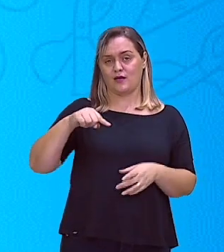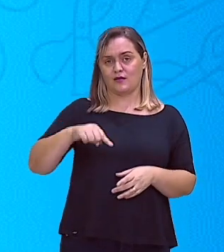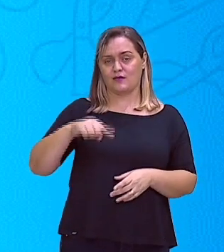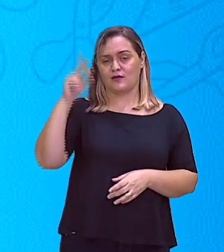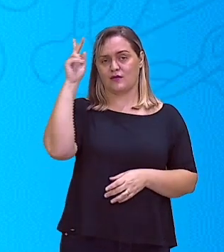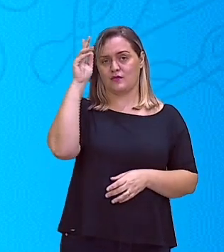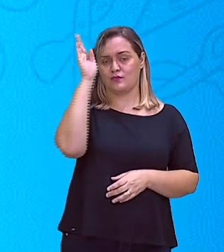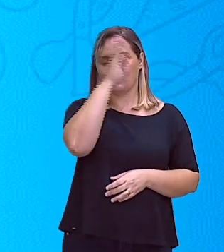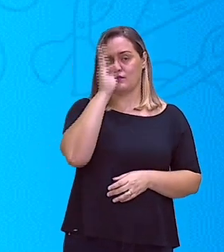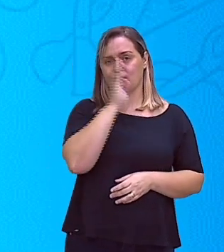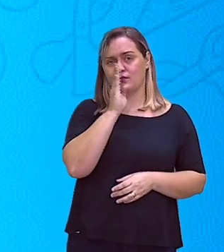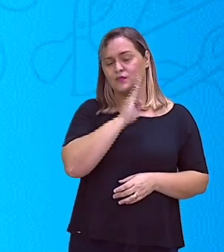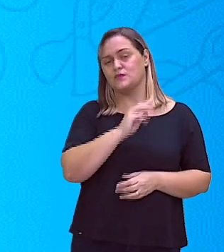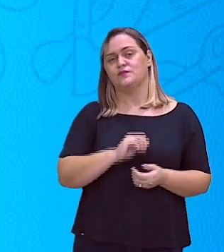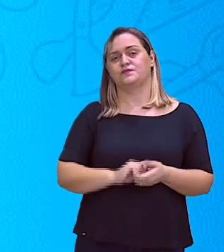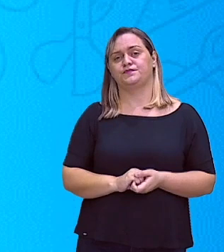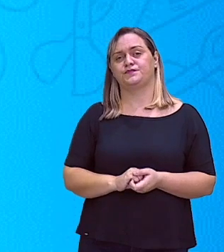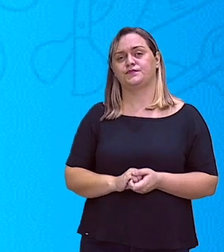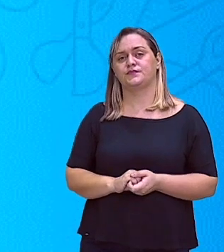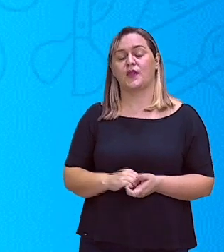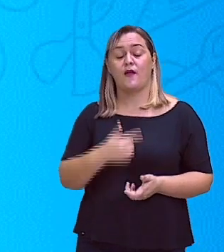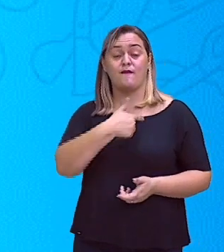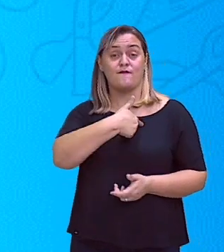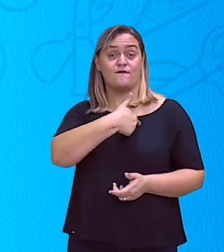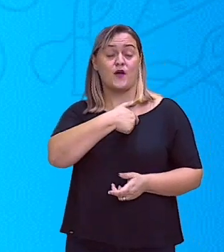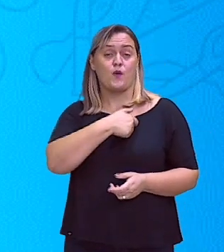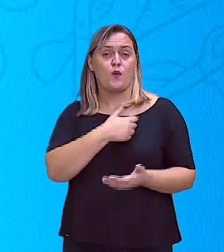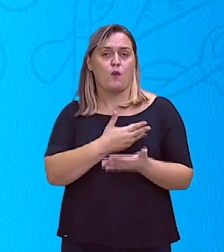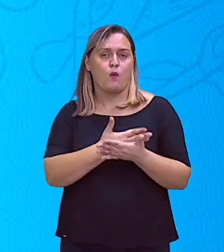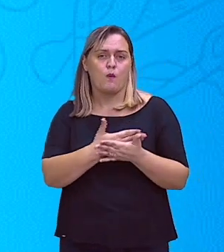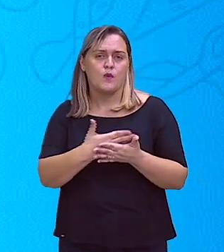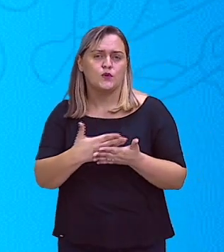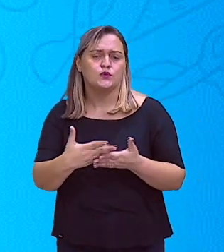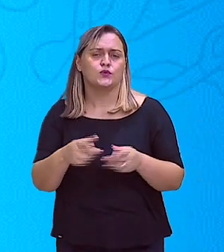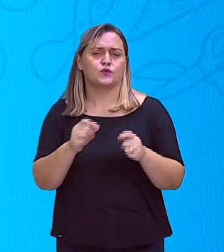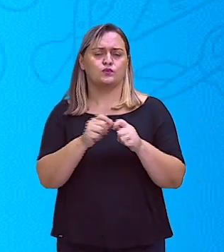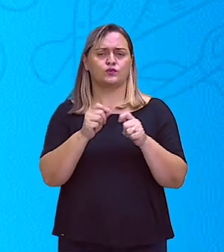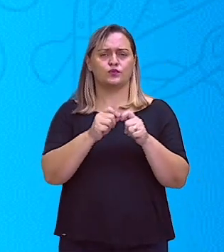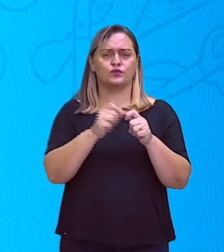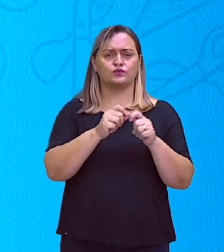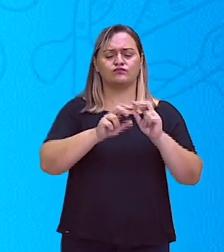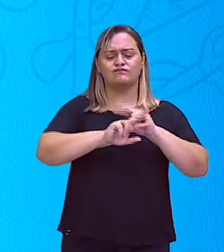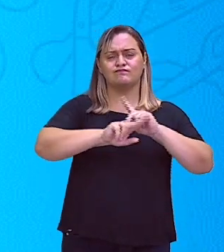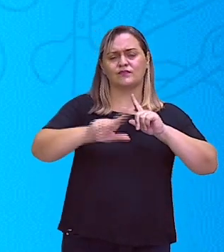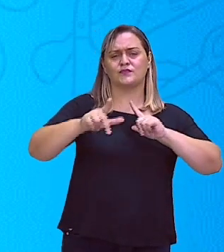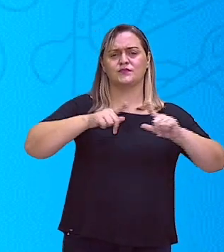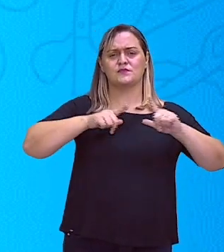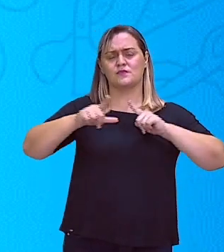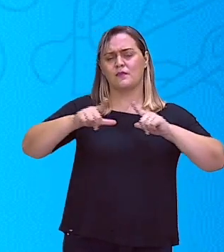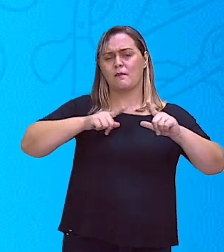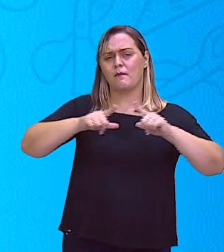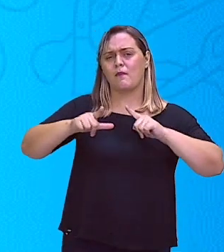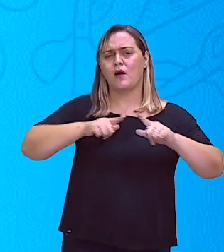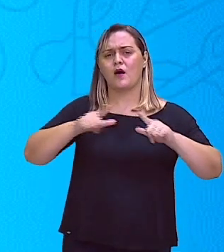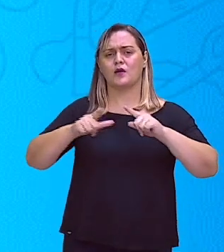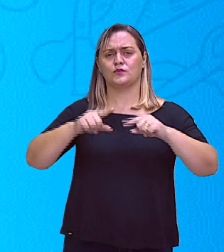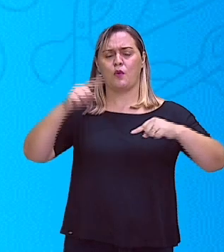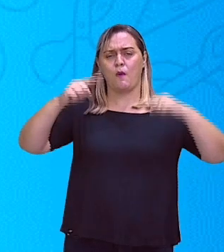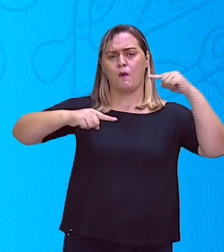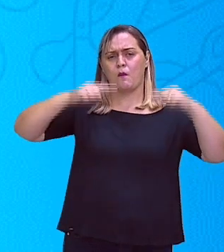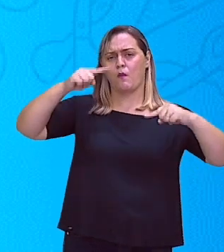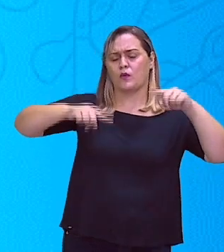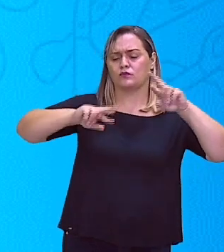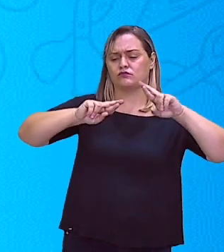ao realizar medidas que promoveram certa abertura política no país e assim foi